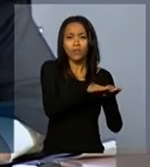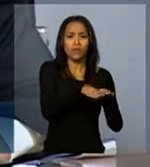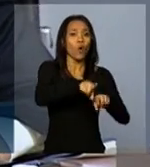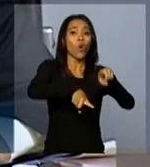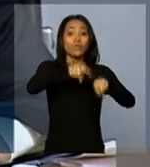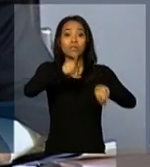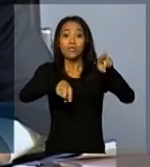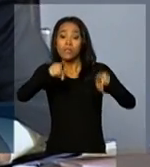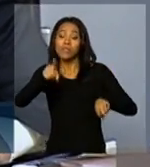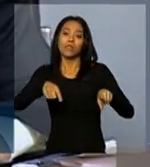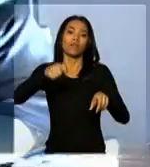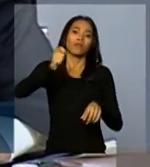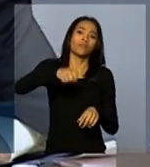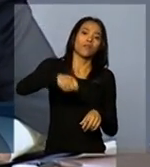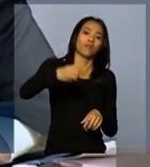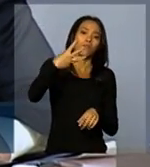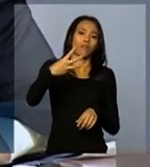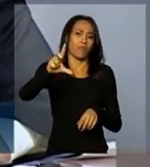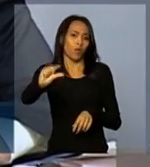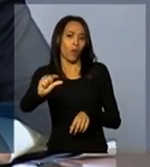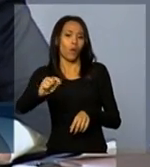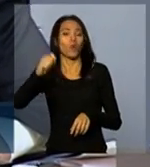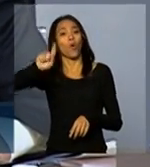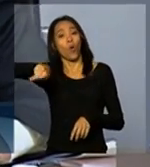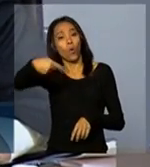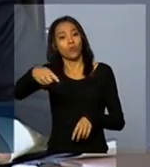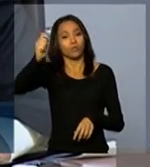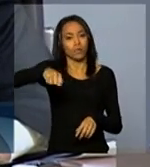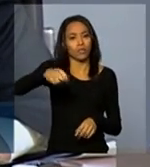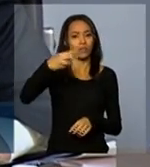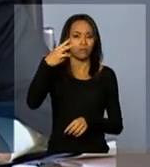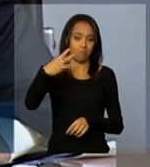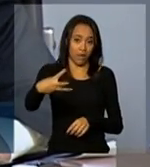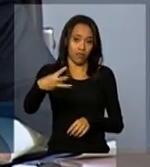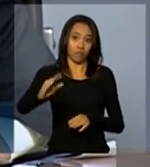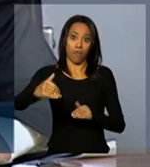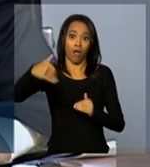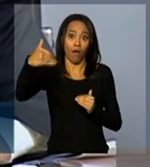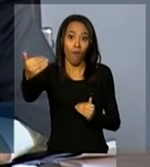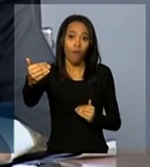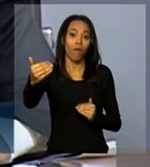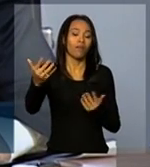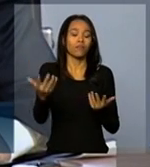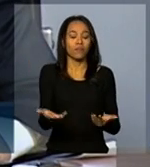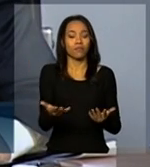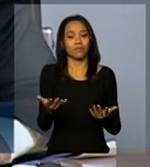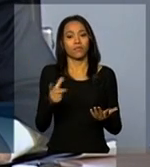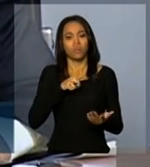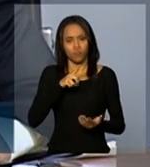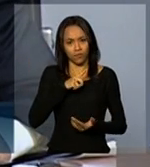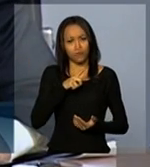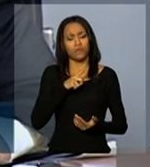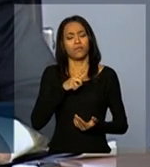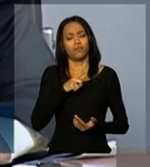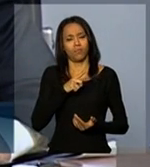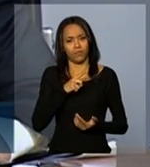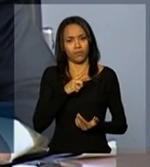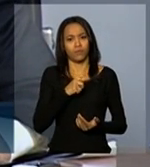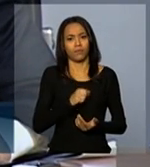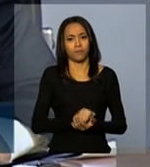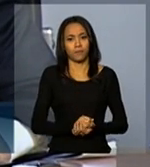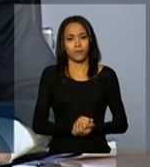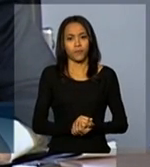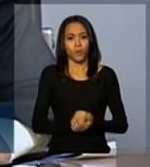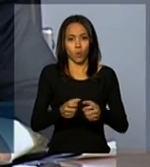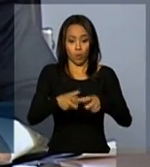Um trimestre é maior, outro trimestre é menor. Portanto, nós tivemos um